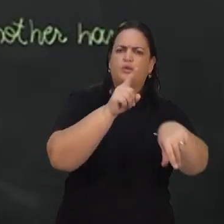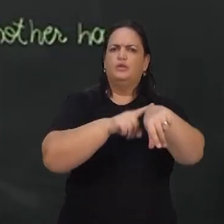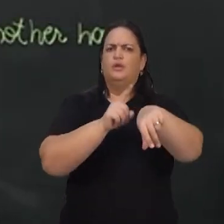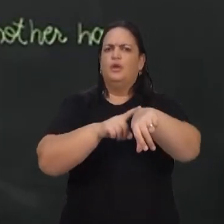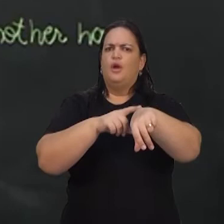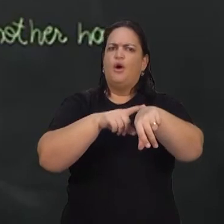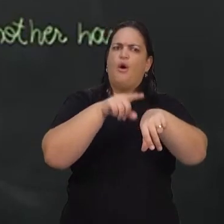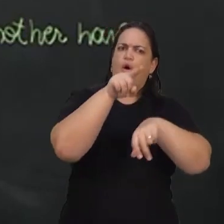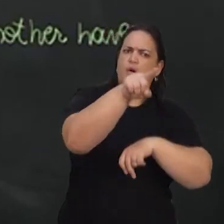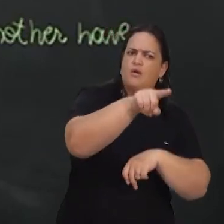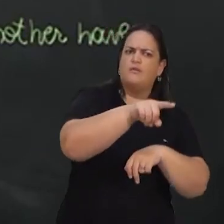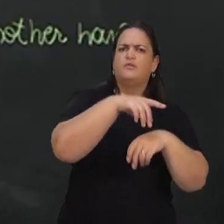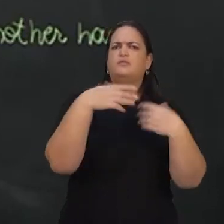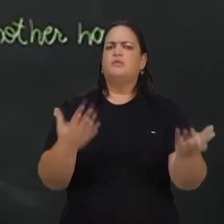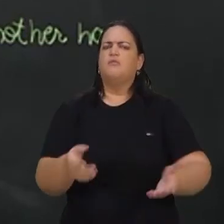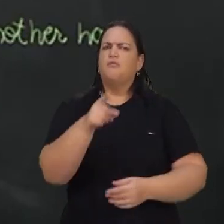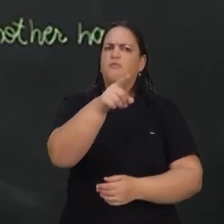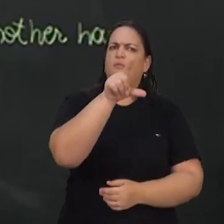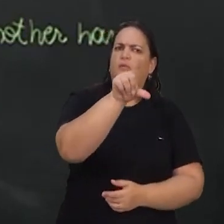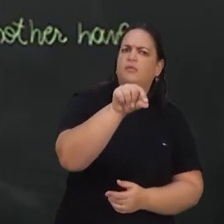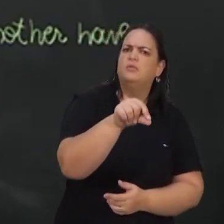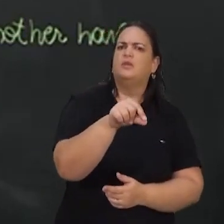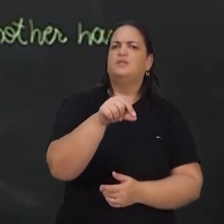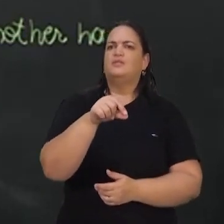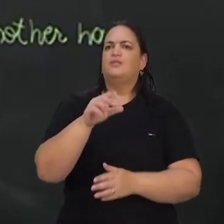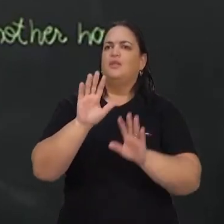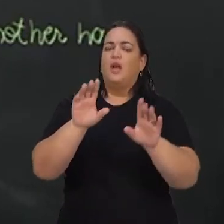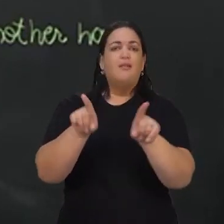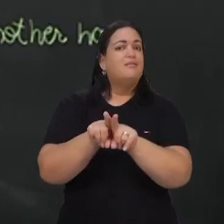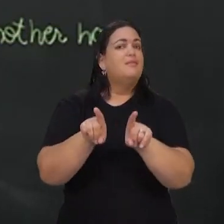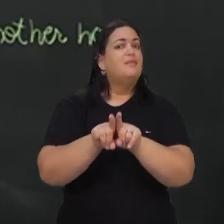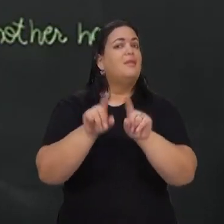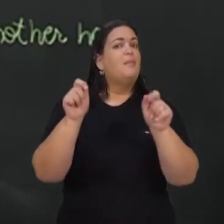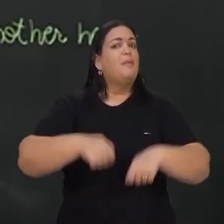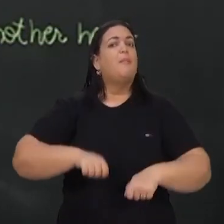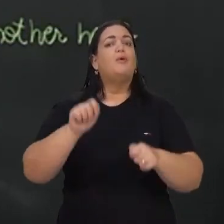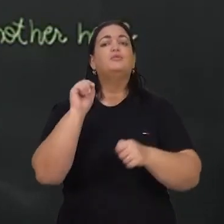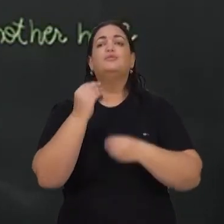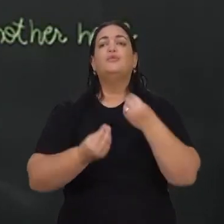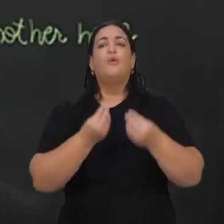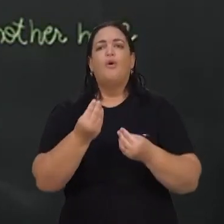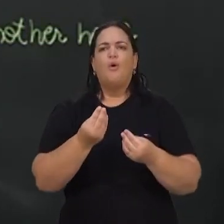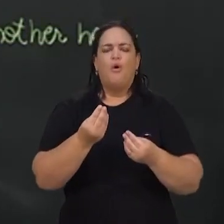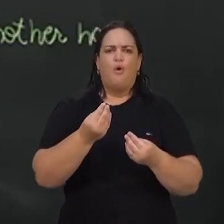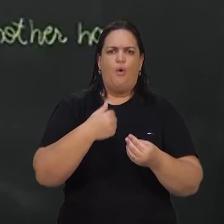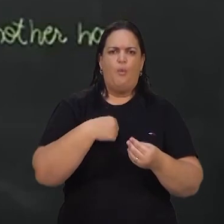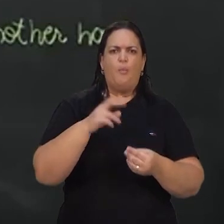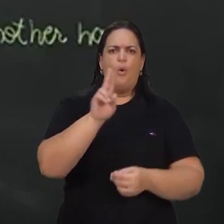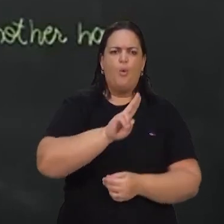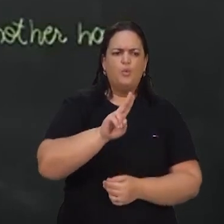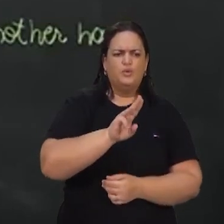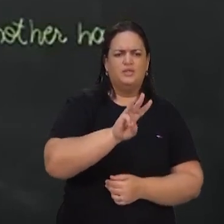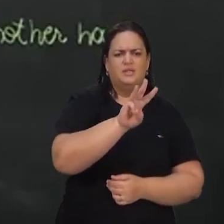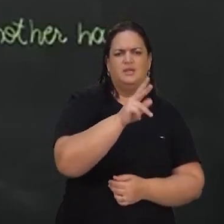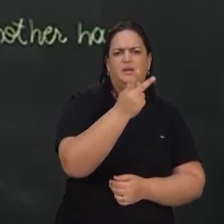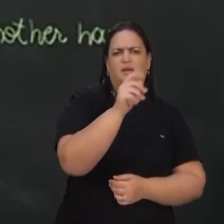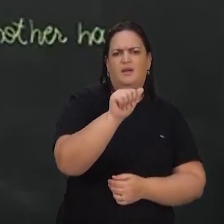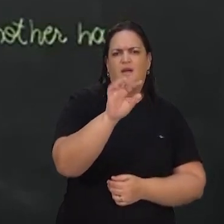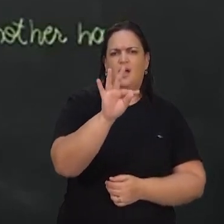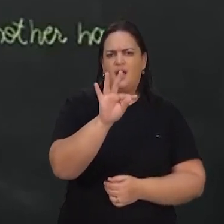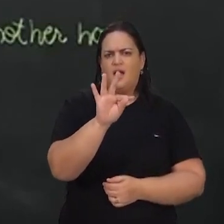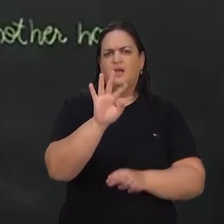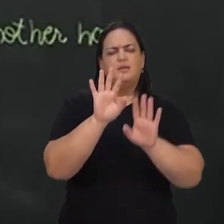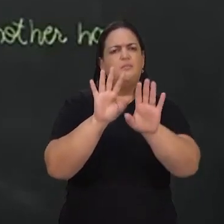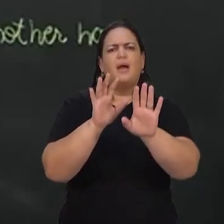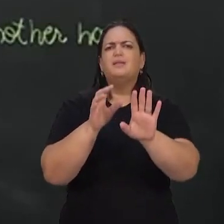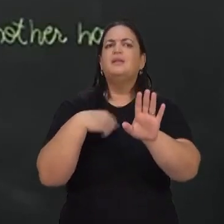você, qual você prefere. Agora, eu também posso usar essa estrutura do what para perguntar sobre a